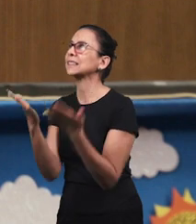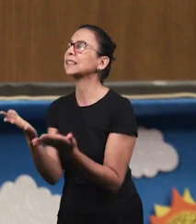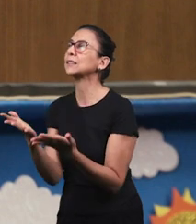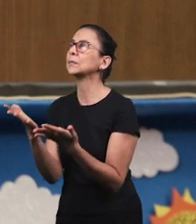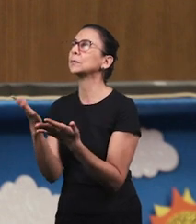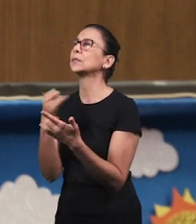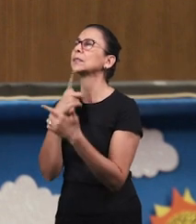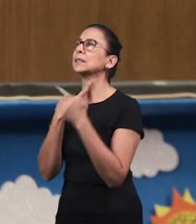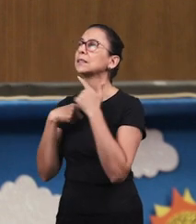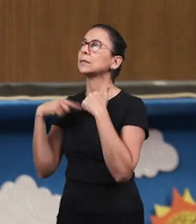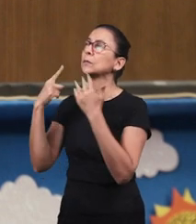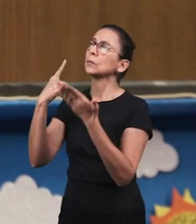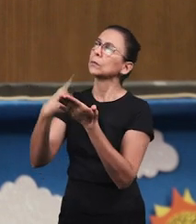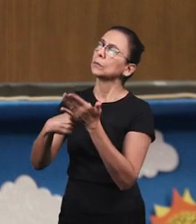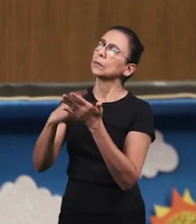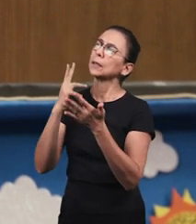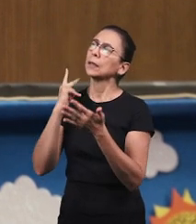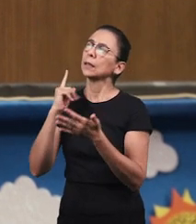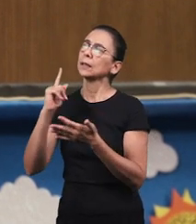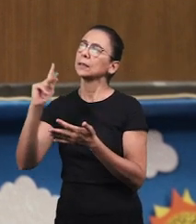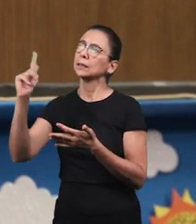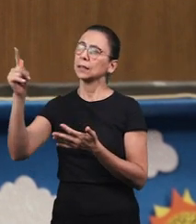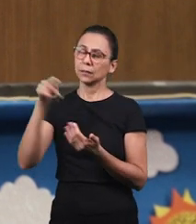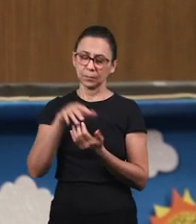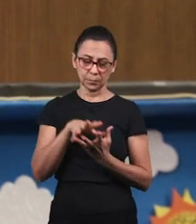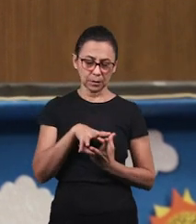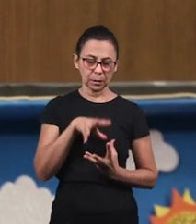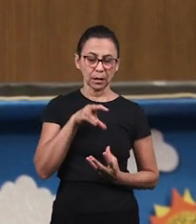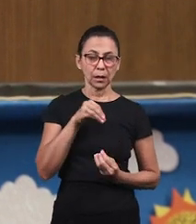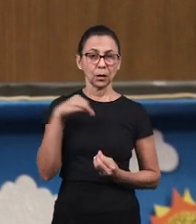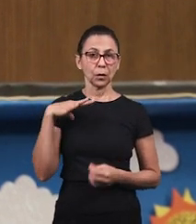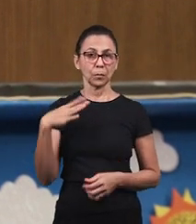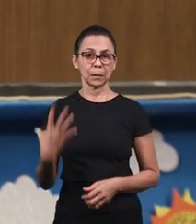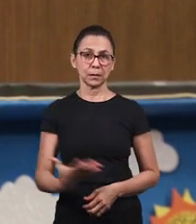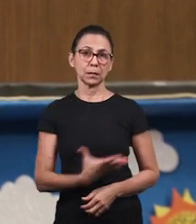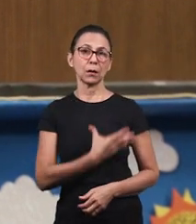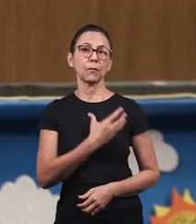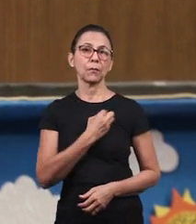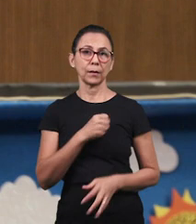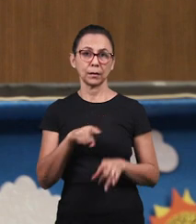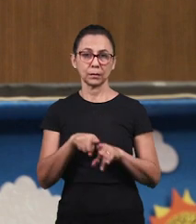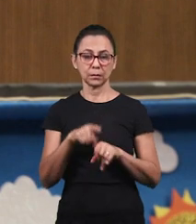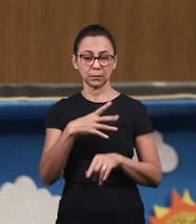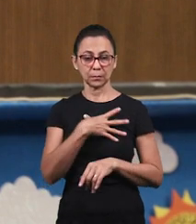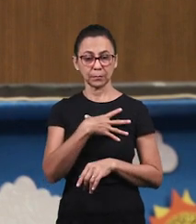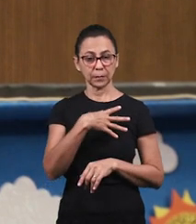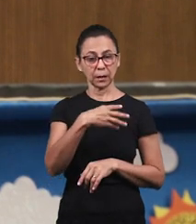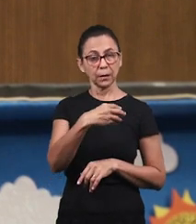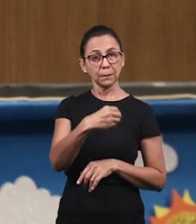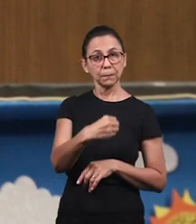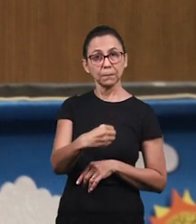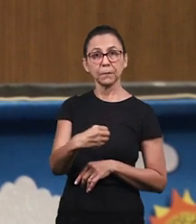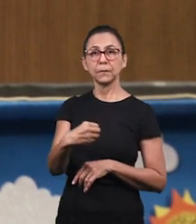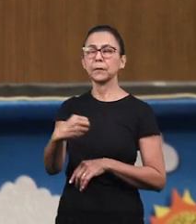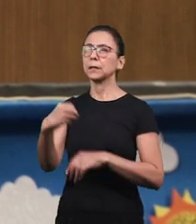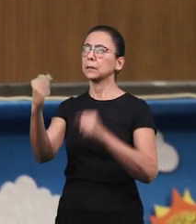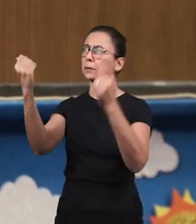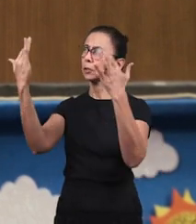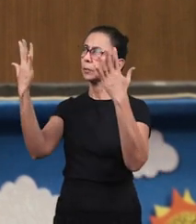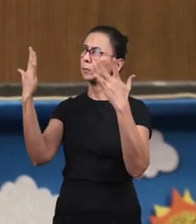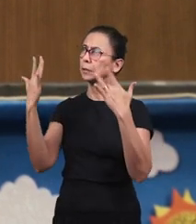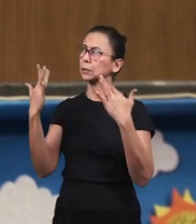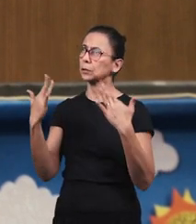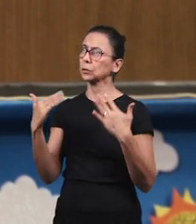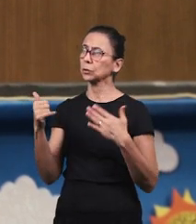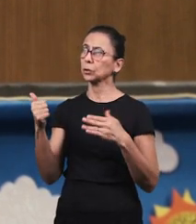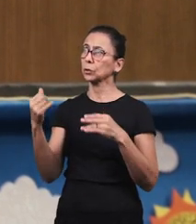ter contigo uma aliança eterna para a salvação da nossa alma e salvação dos nossos filhos. Nos abençoe,